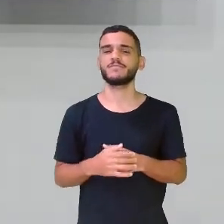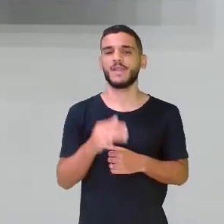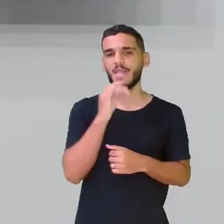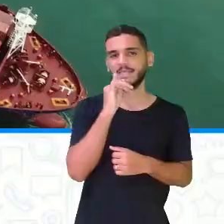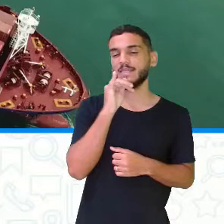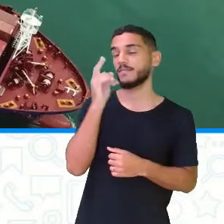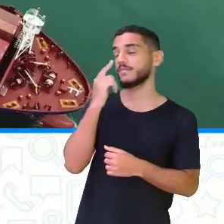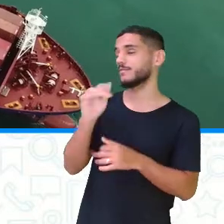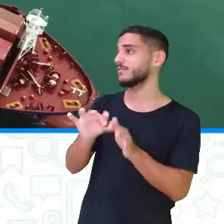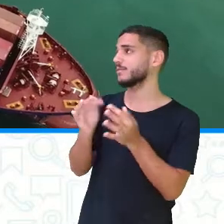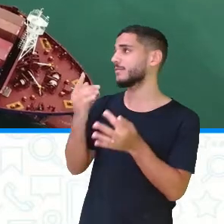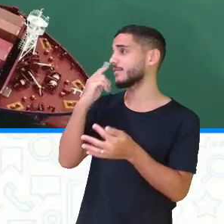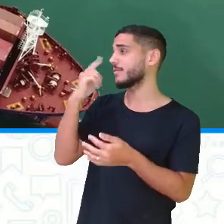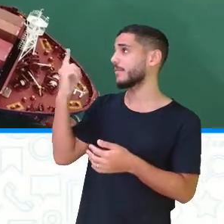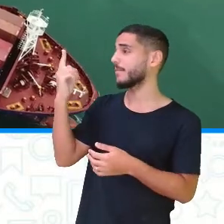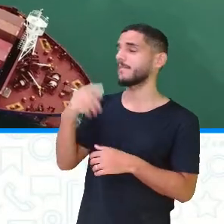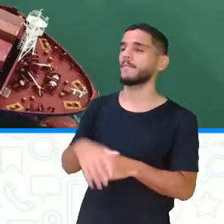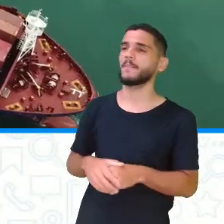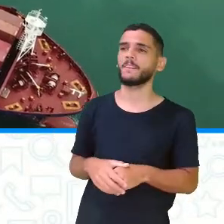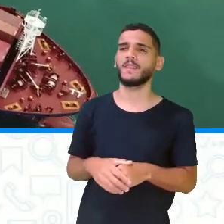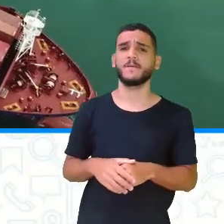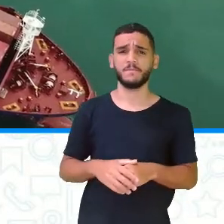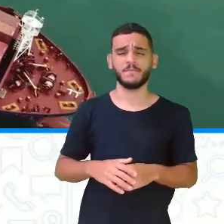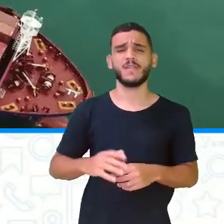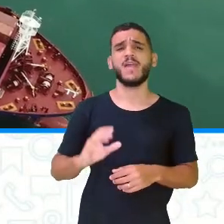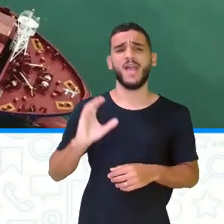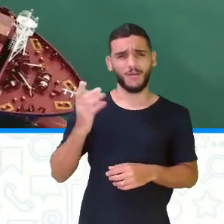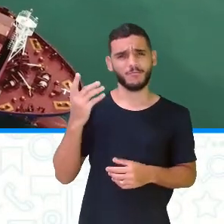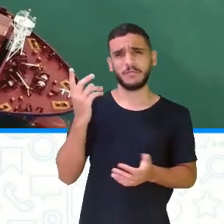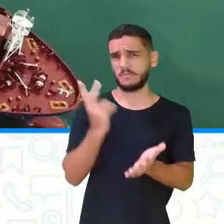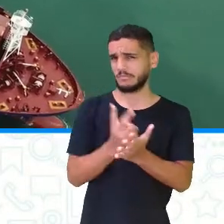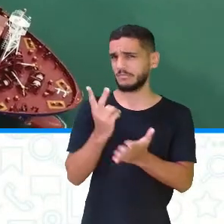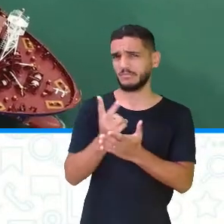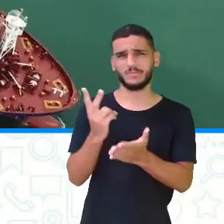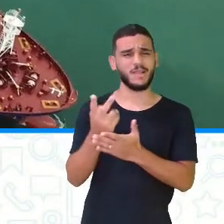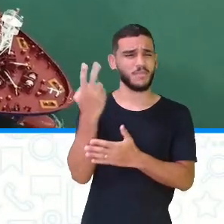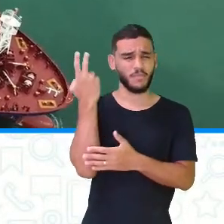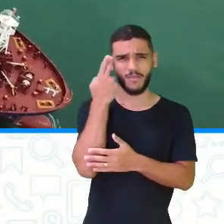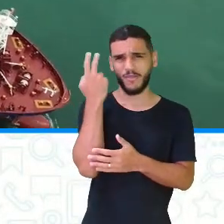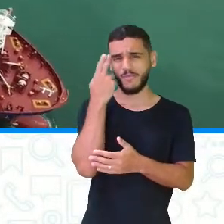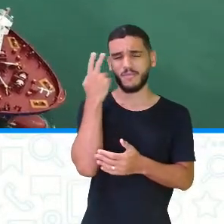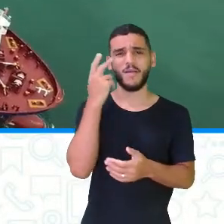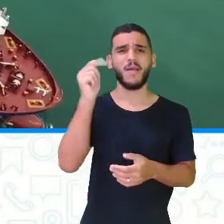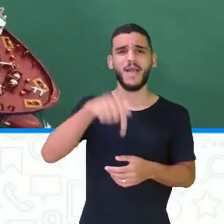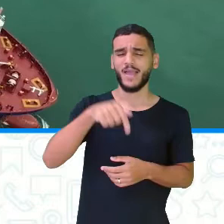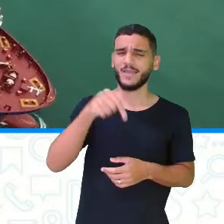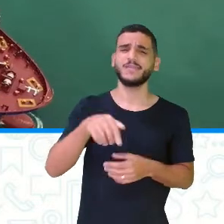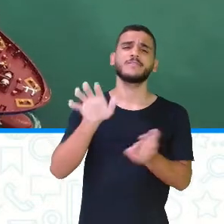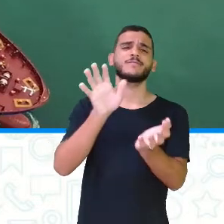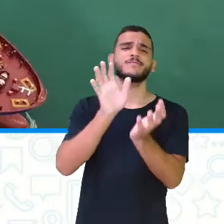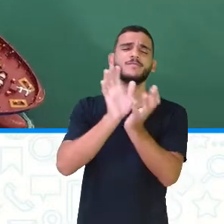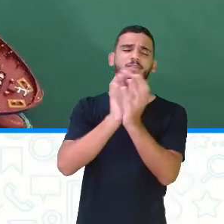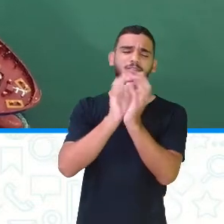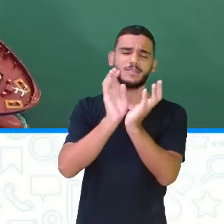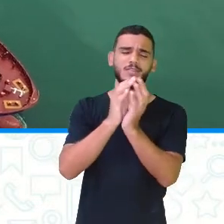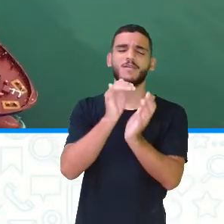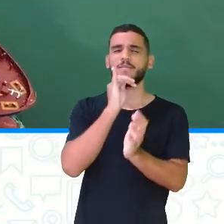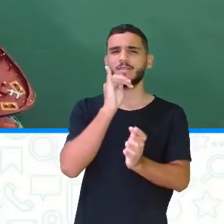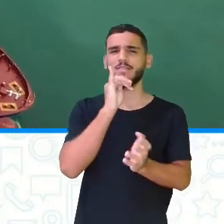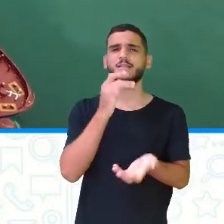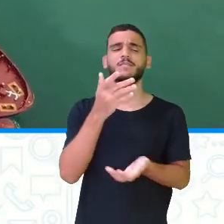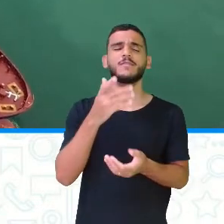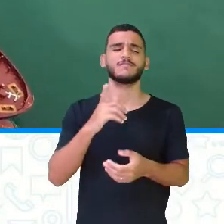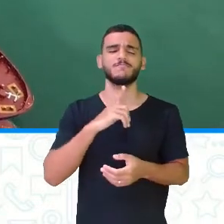exemplo simples, ó, de carga. Isso acontece muito, tá? Muita carga chega aqui no Porto do Recife, por exemplo, e essa